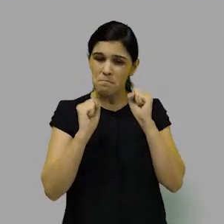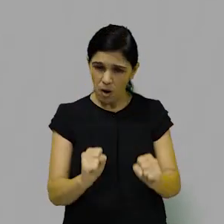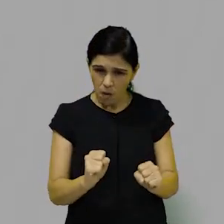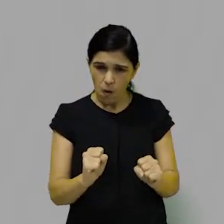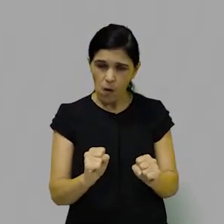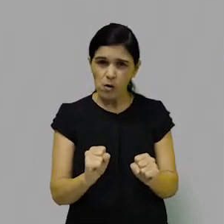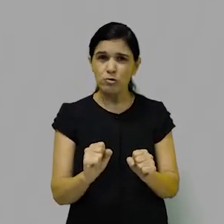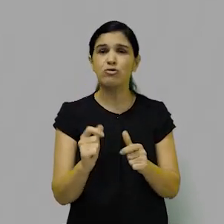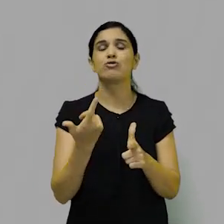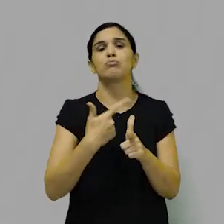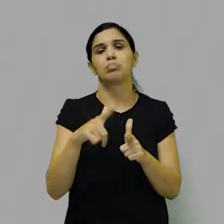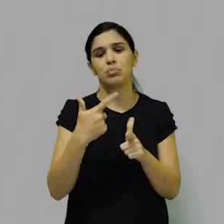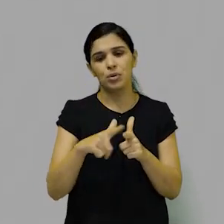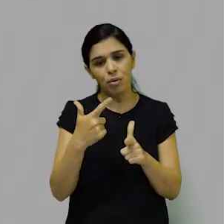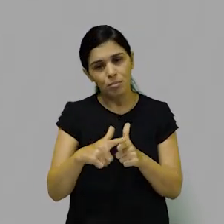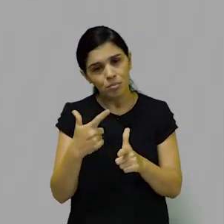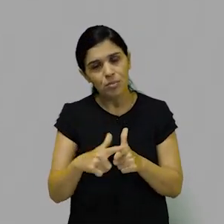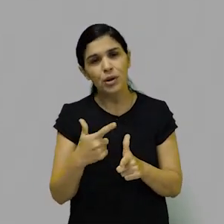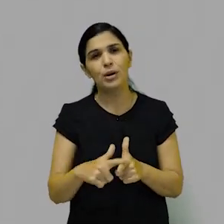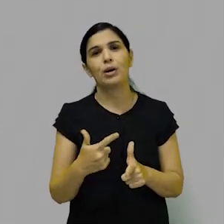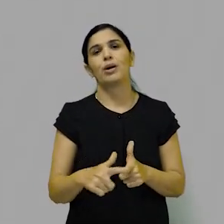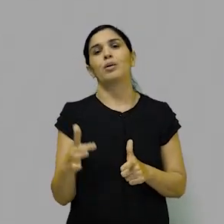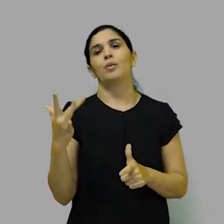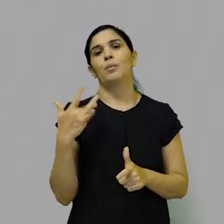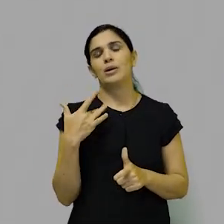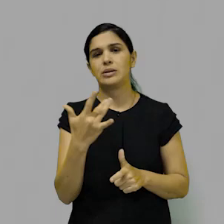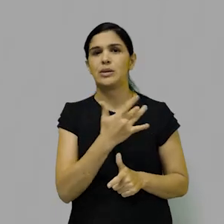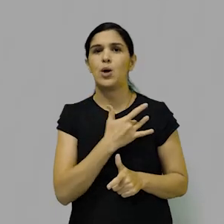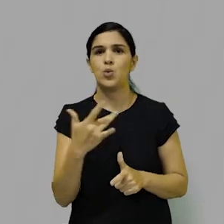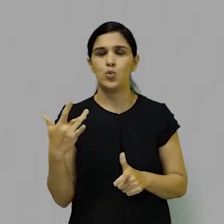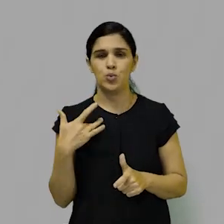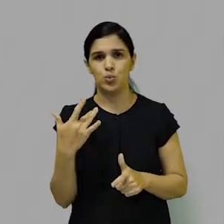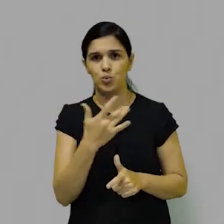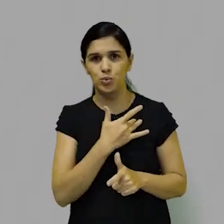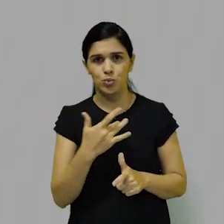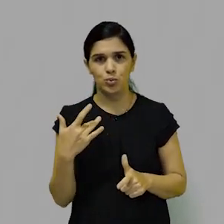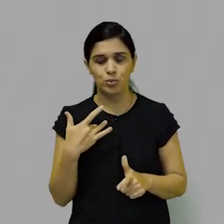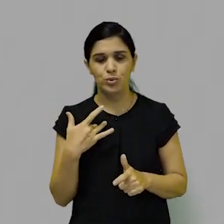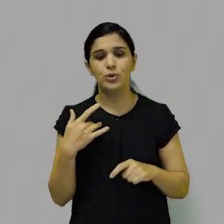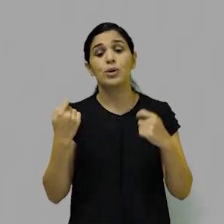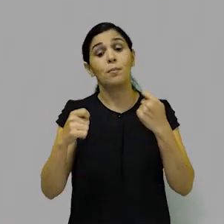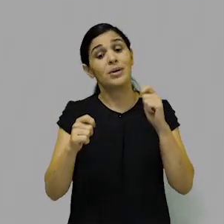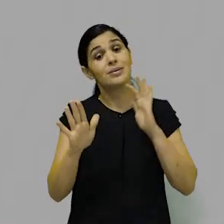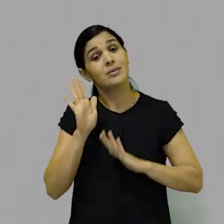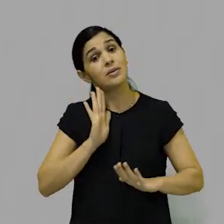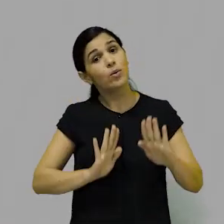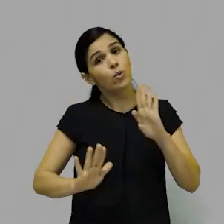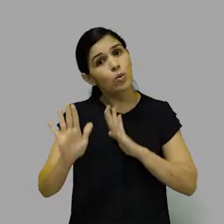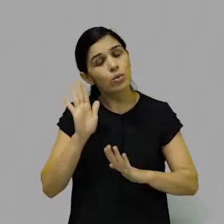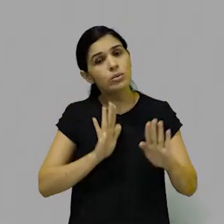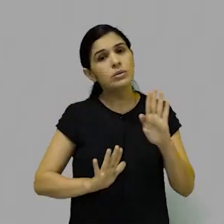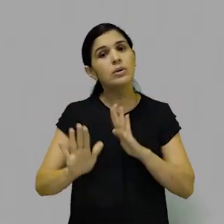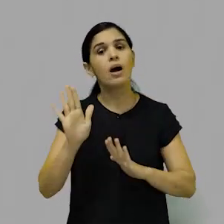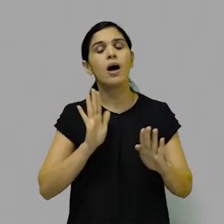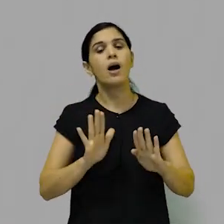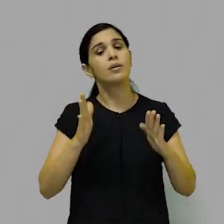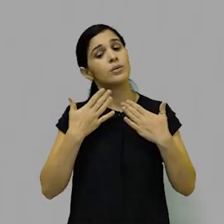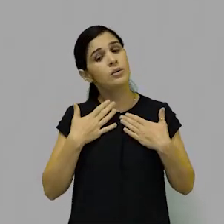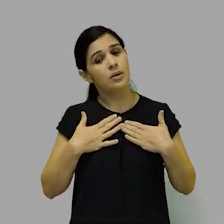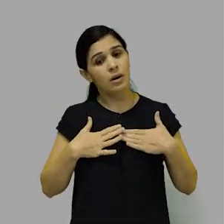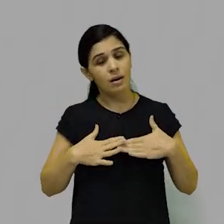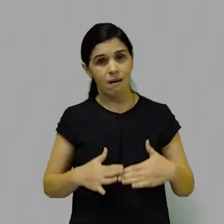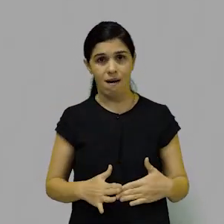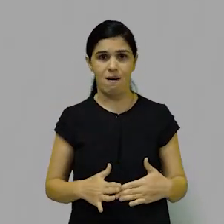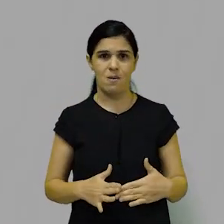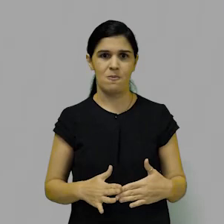acabam que sobrepondo a saúde do indivíduo, colocando a saúde do indivíduo em risco. E é isso que não é